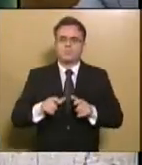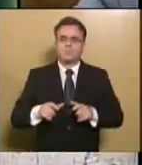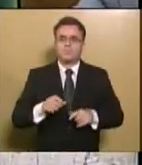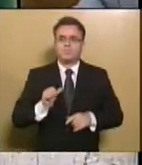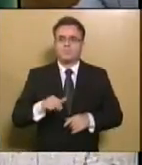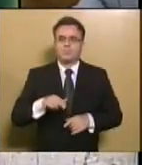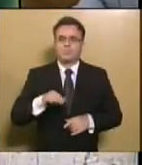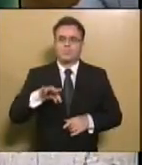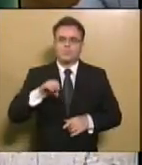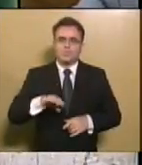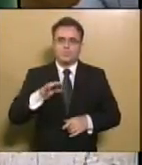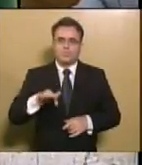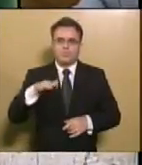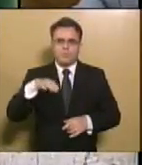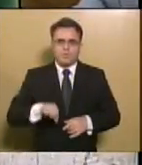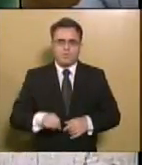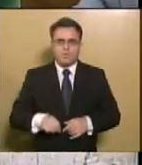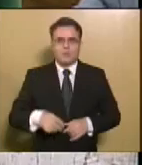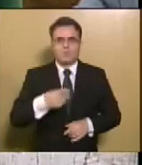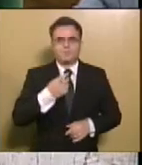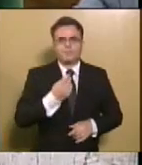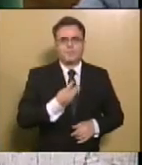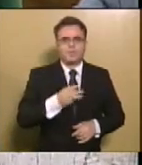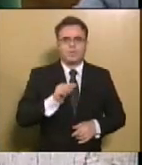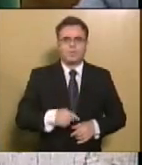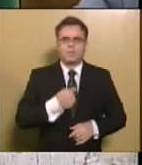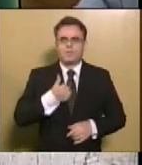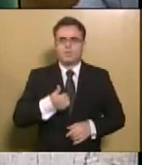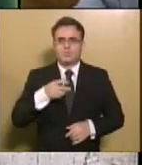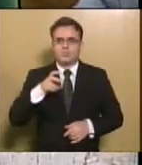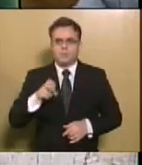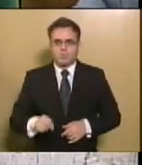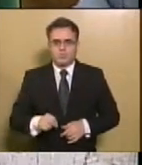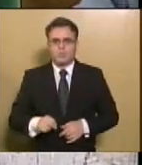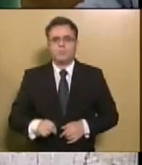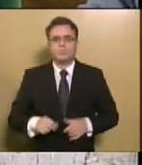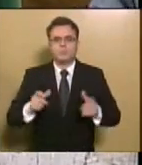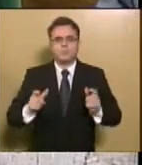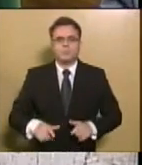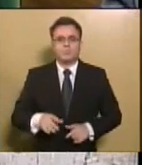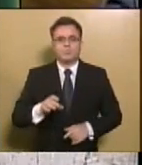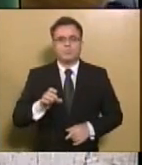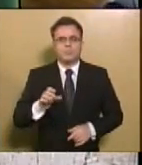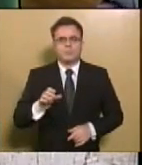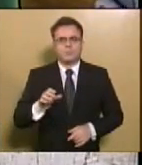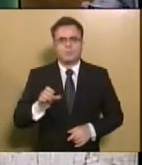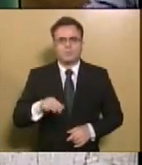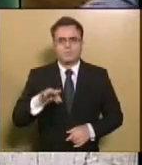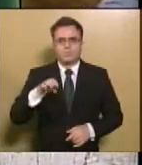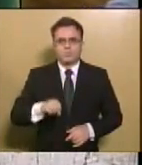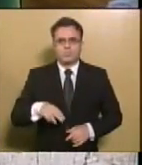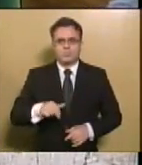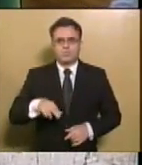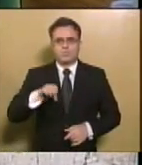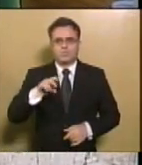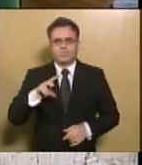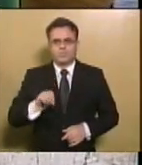antiga Avenida Rio de Janeiro, número 3150, no bairro Ponto Novo. Lei expediente, senhor presidente.